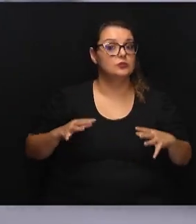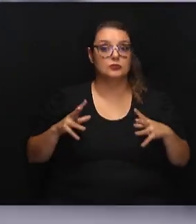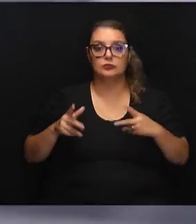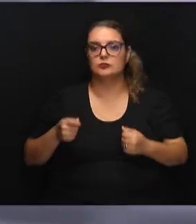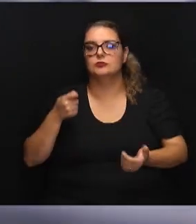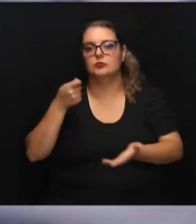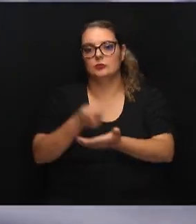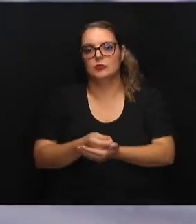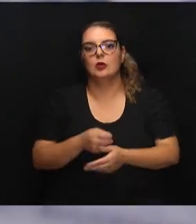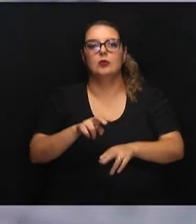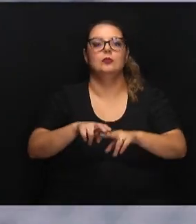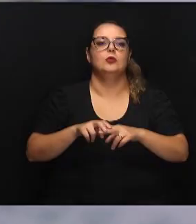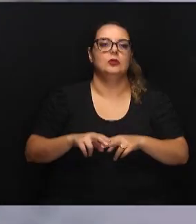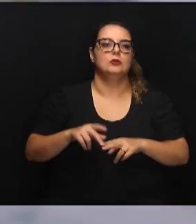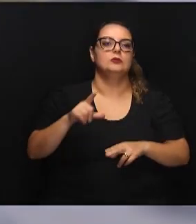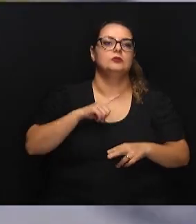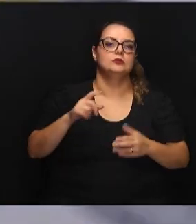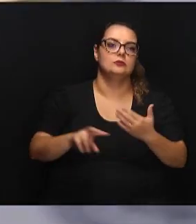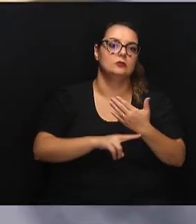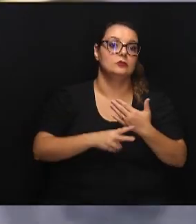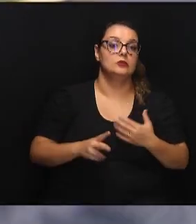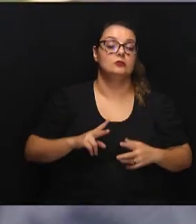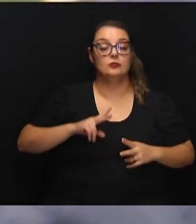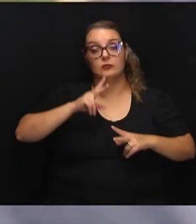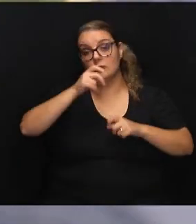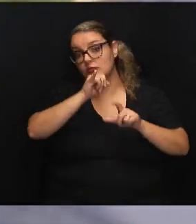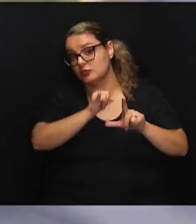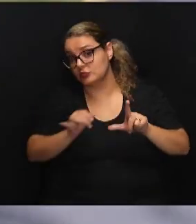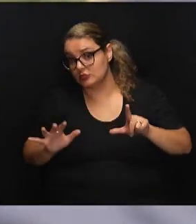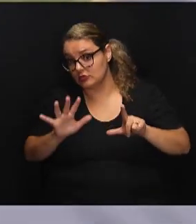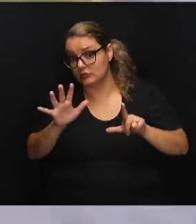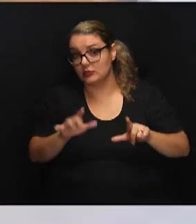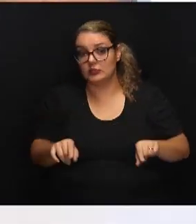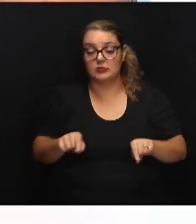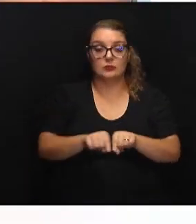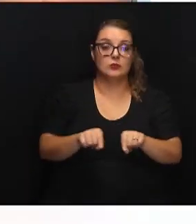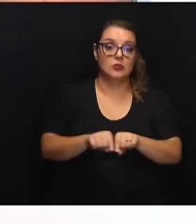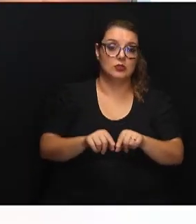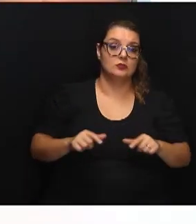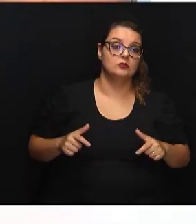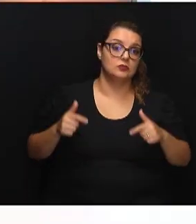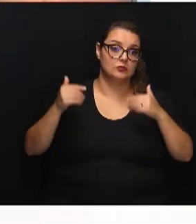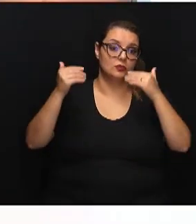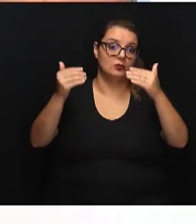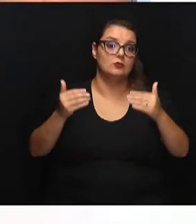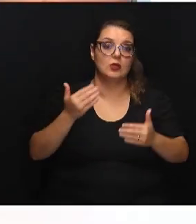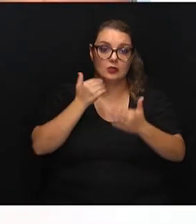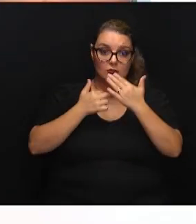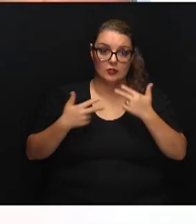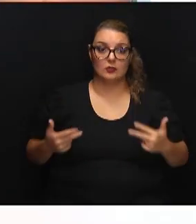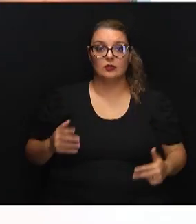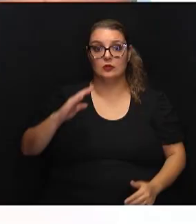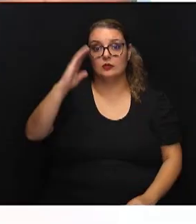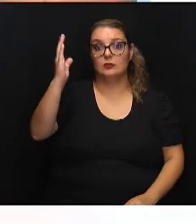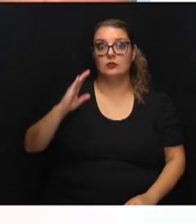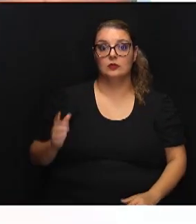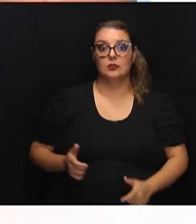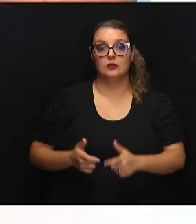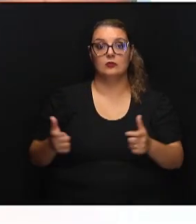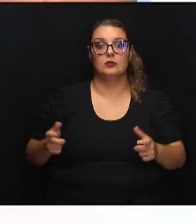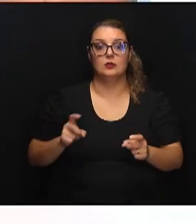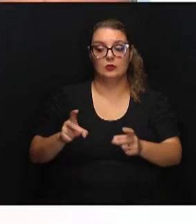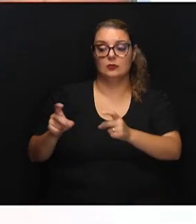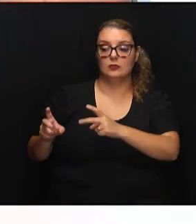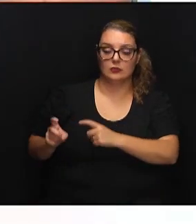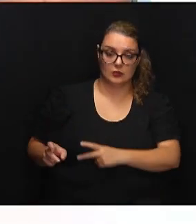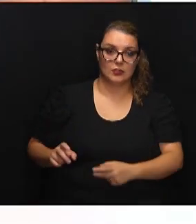Por isso que tem um efeito forte na inflação. Além disso, sobretudo no caso de alimentos, o Brasil é um grande exportador